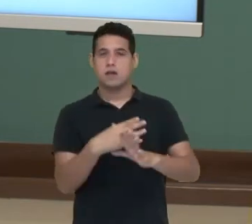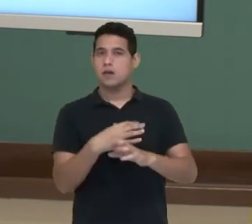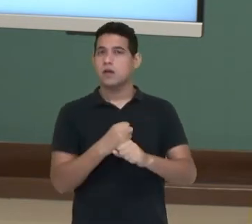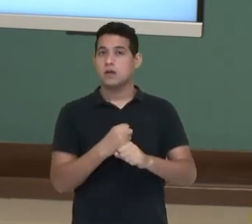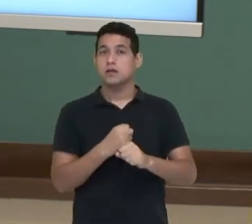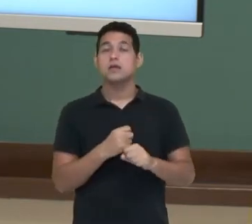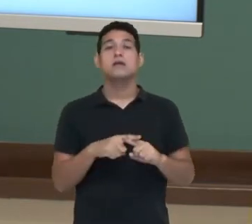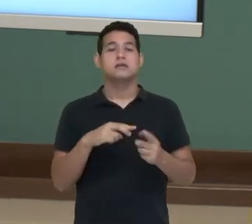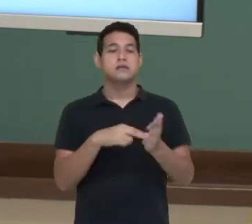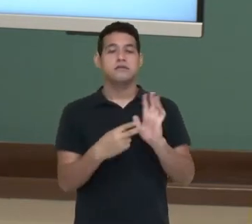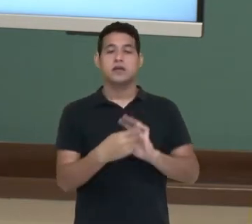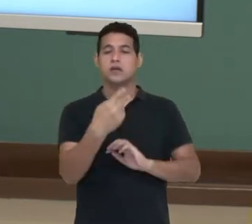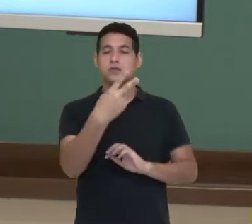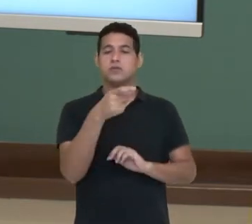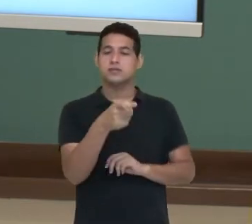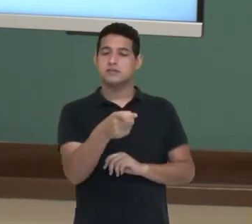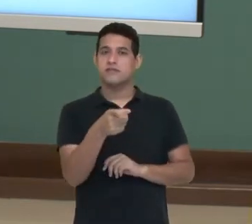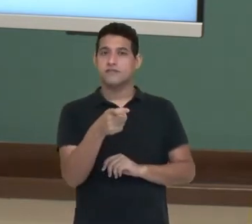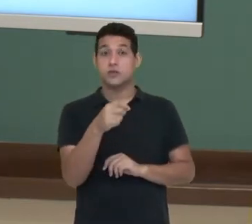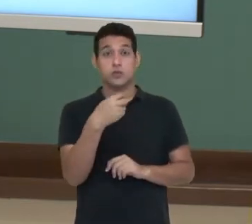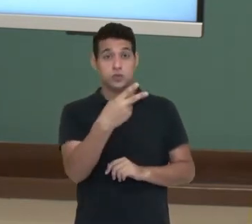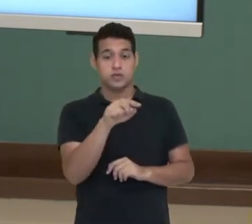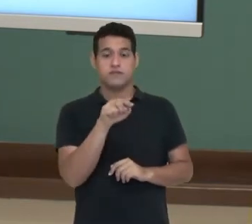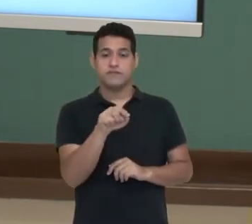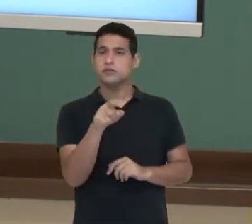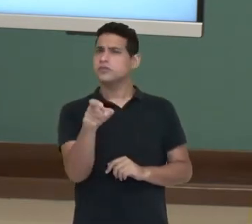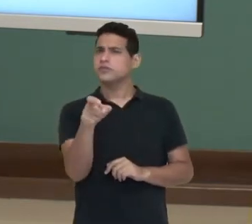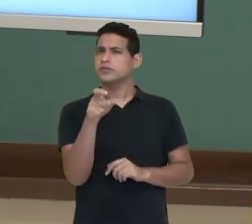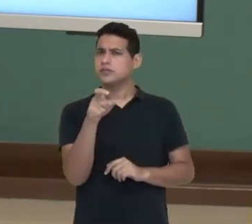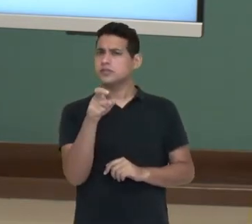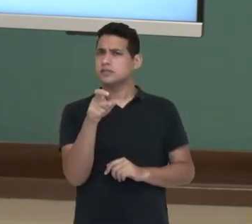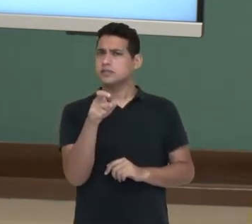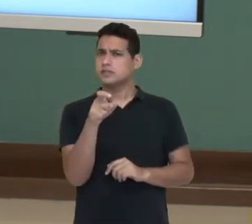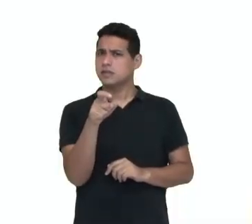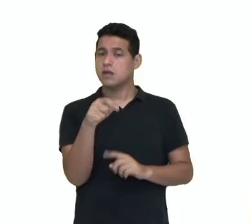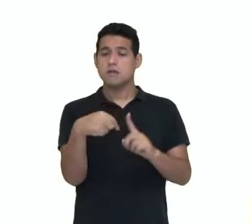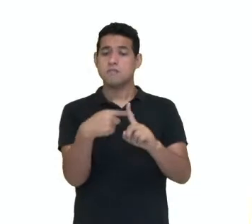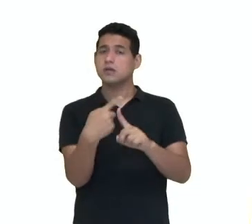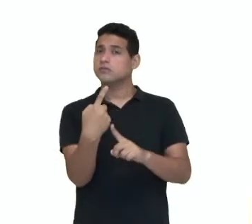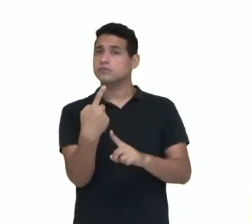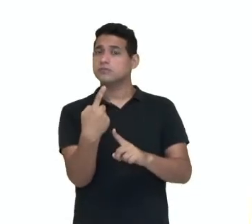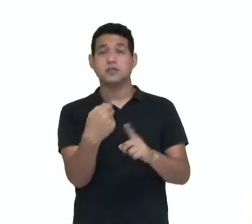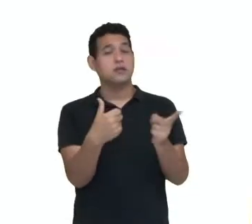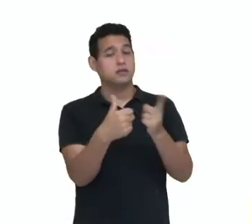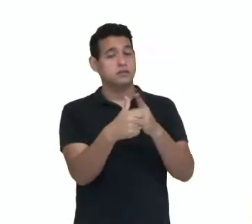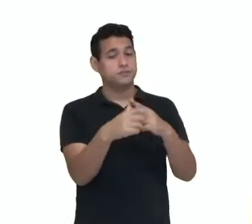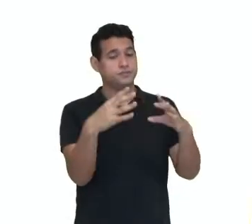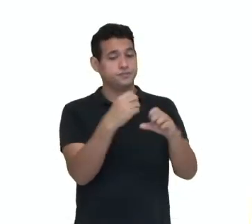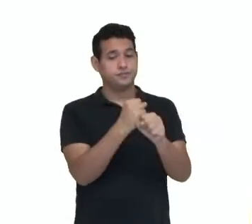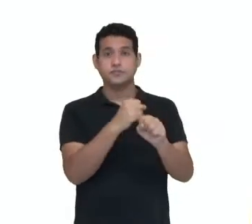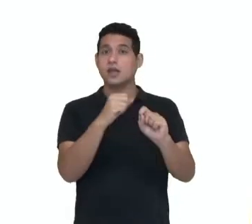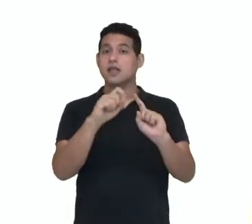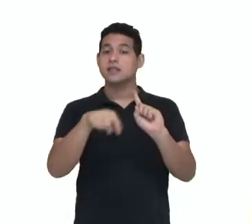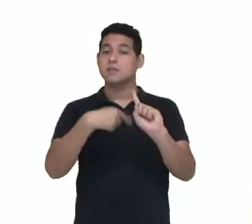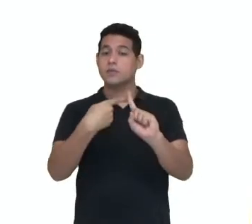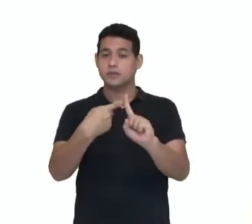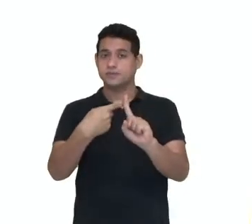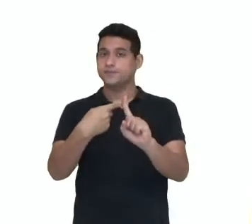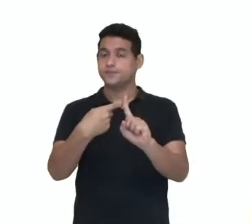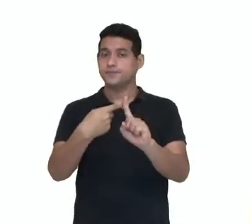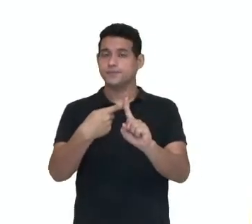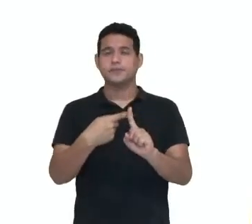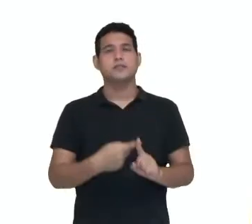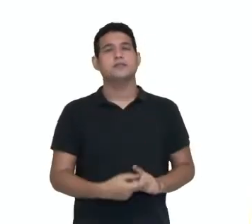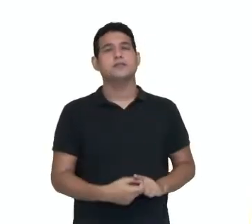bom? Então, vai ficar 2 vezes o x que você chutou mais 1. Primeira multiplicação e depois a adição. 2 vezes